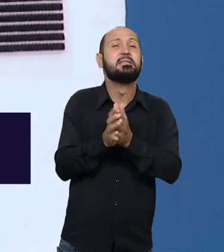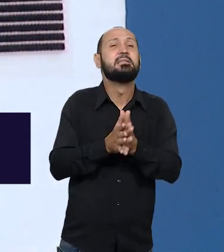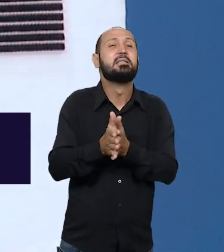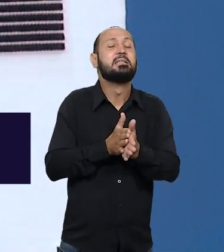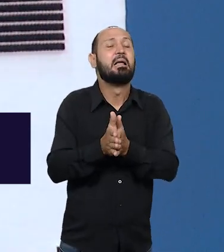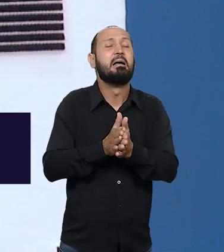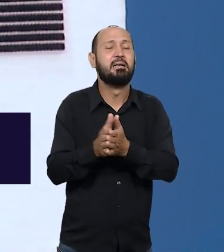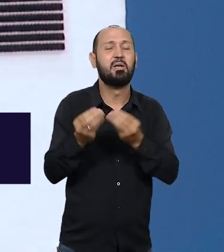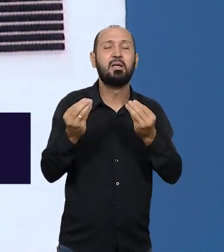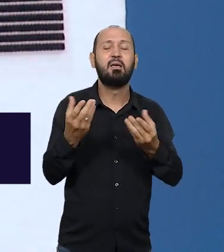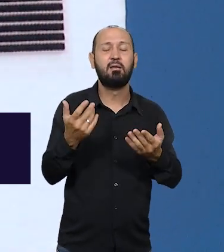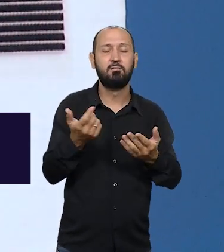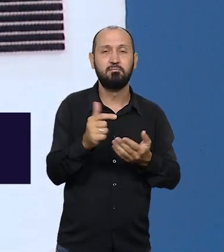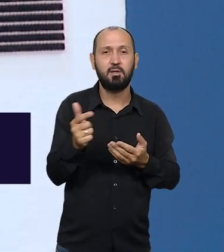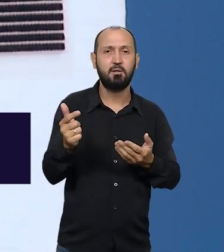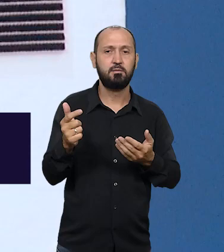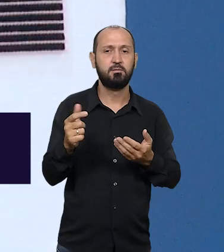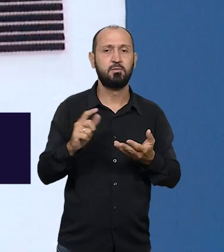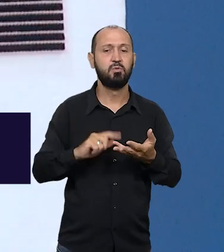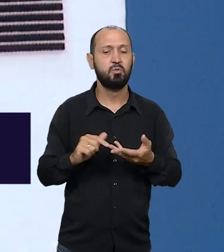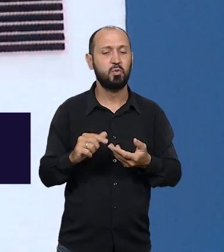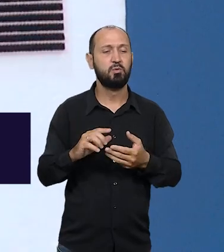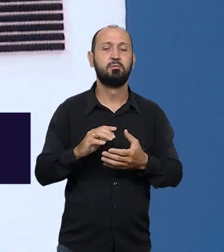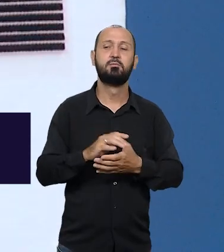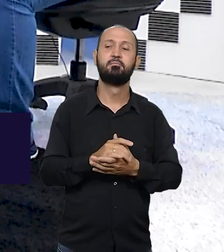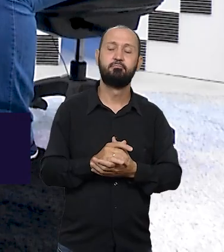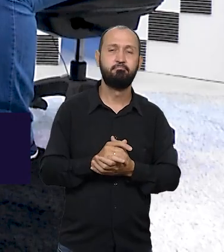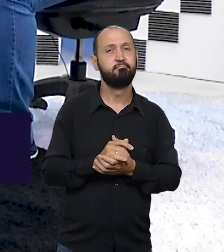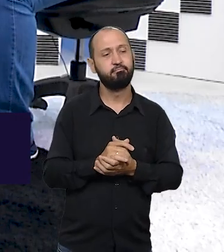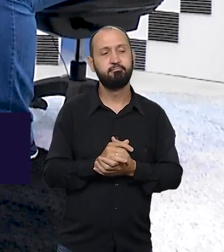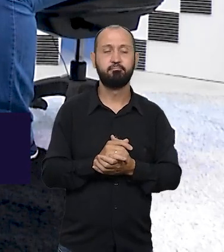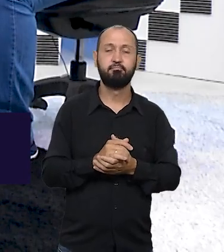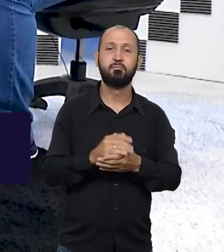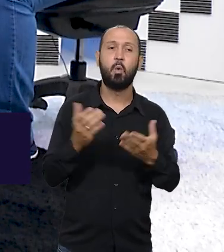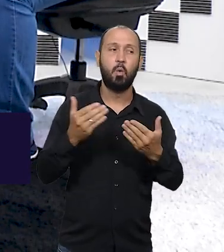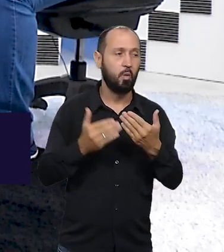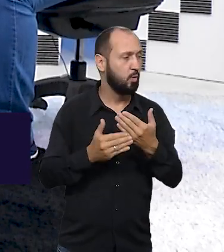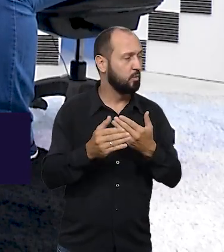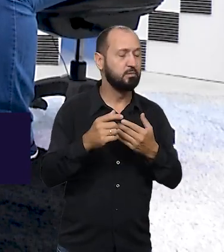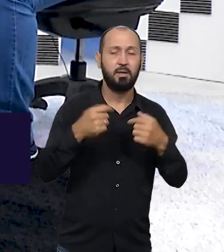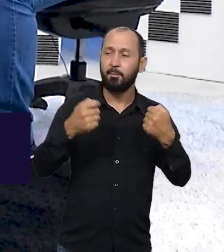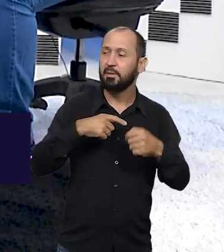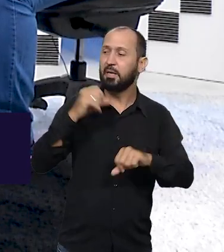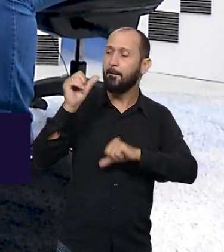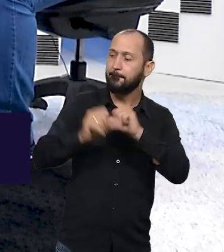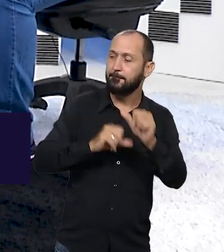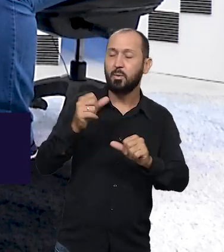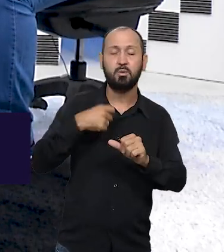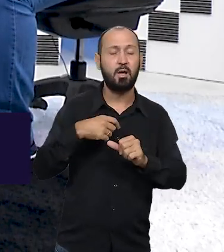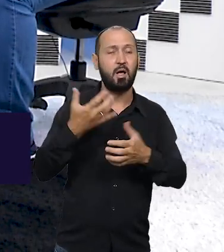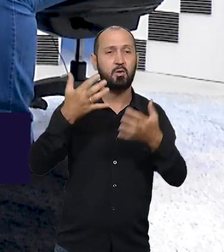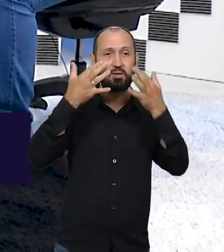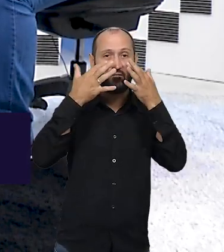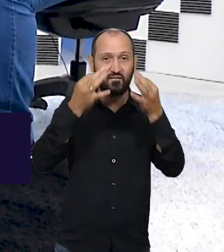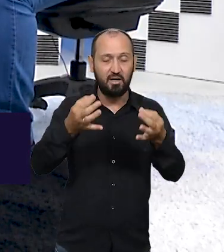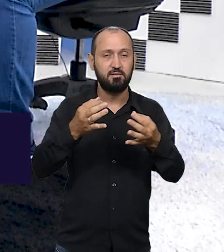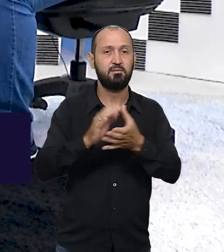dizer, hoje temos que mudar esse nosso olhar, ampliar esses nossos conceitos